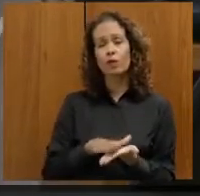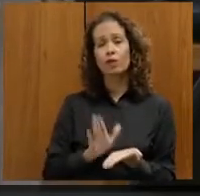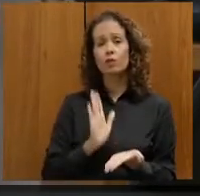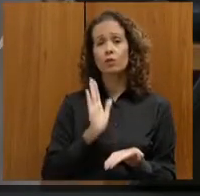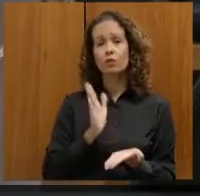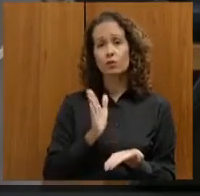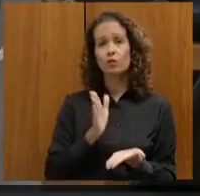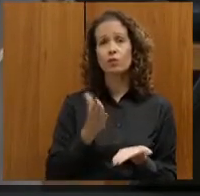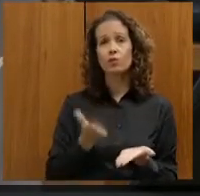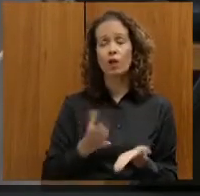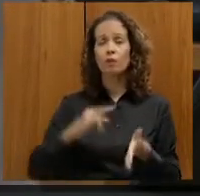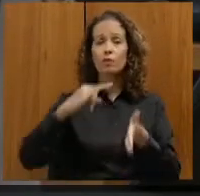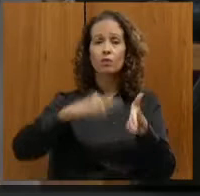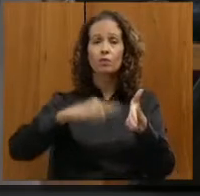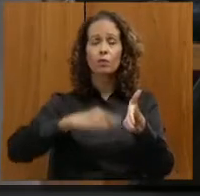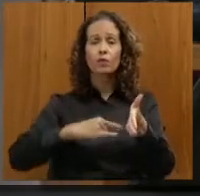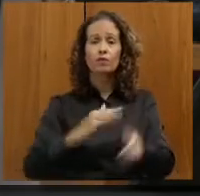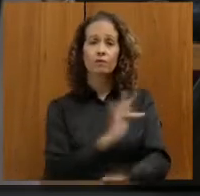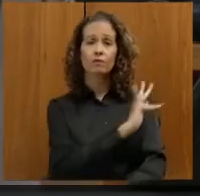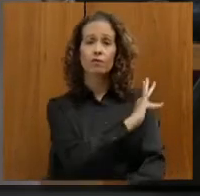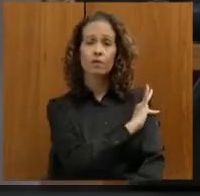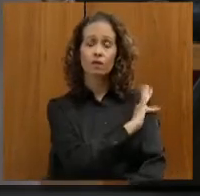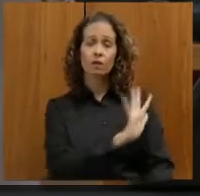no regime de recuperação fiscal